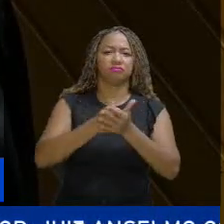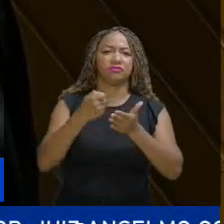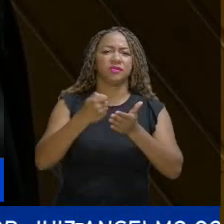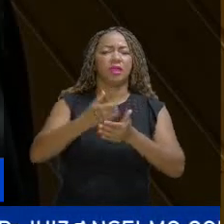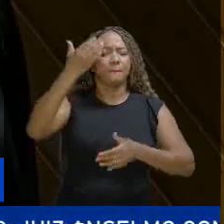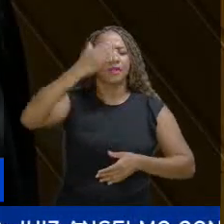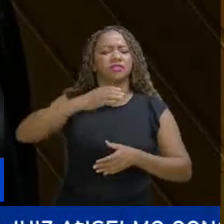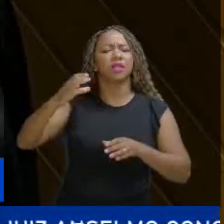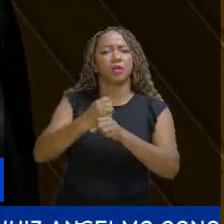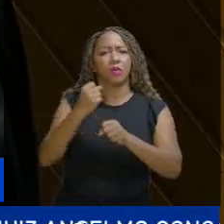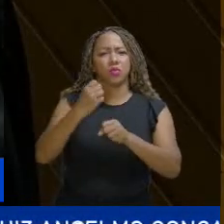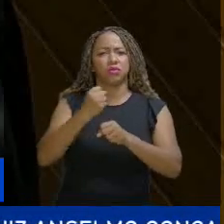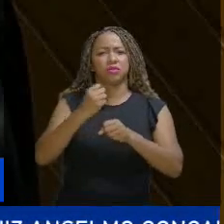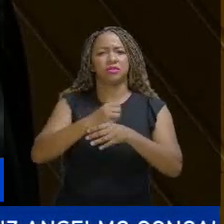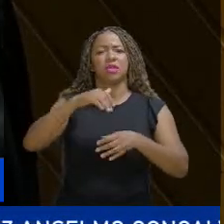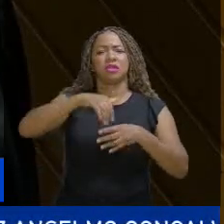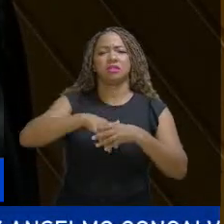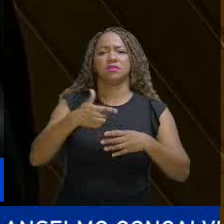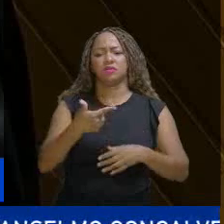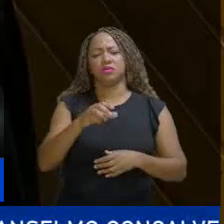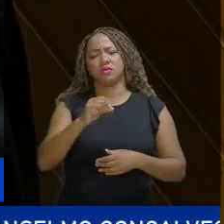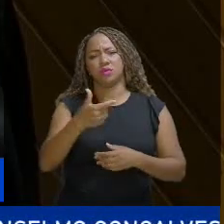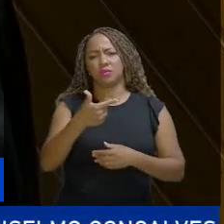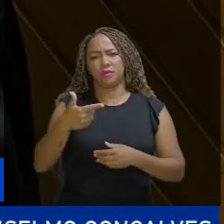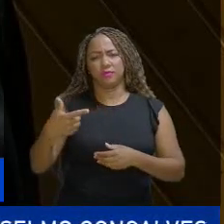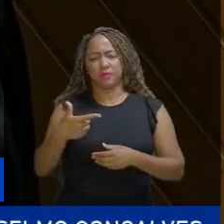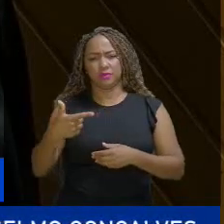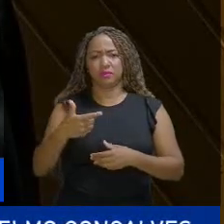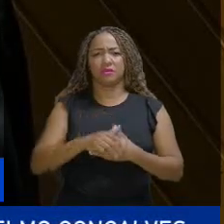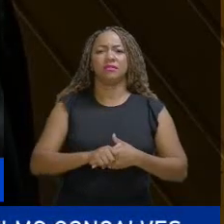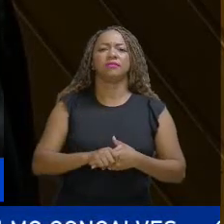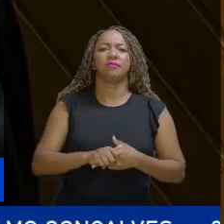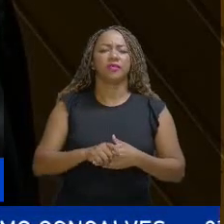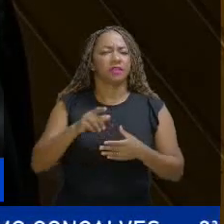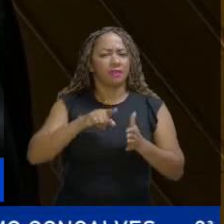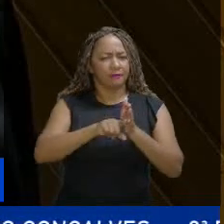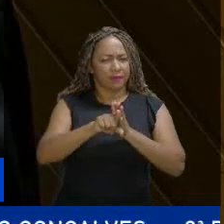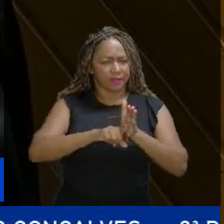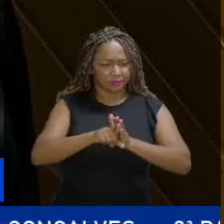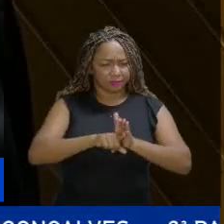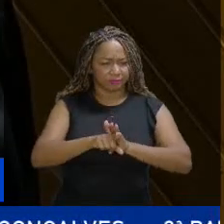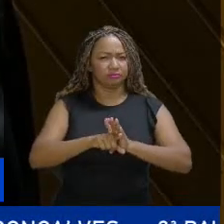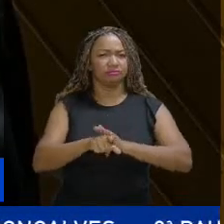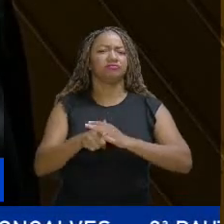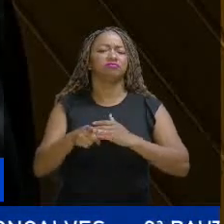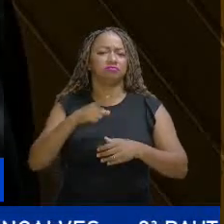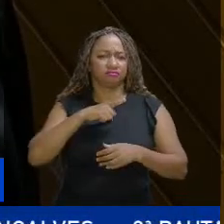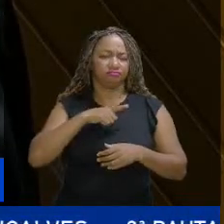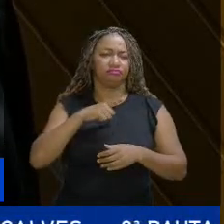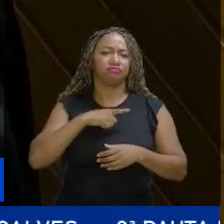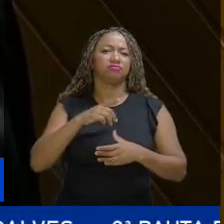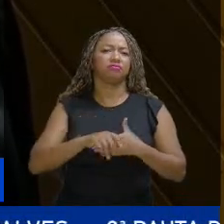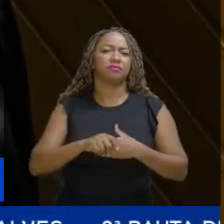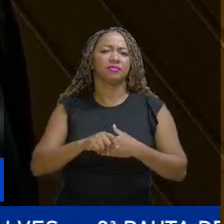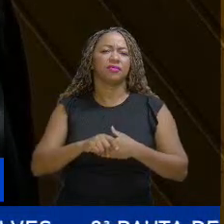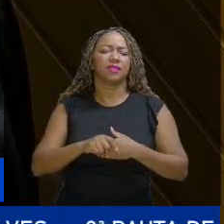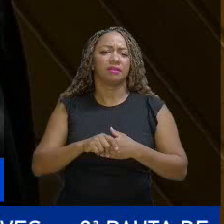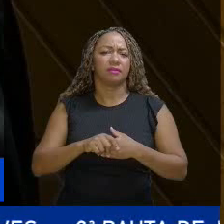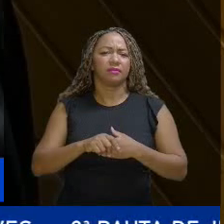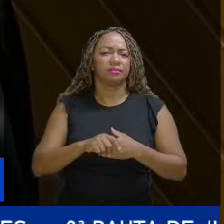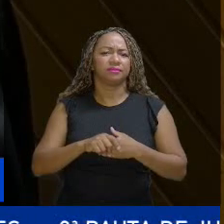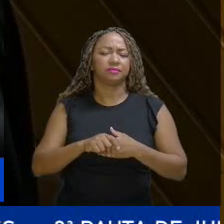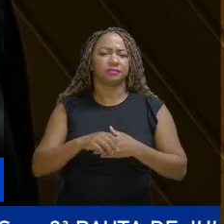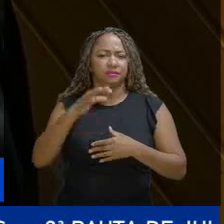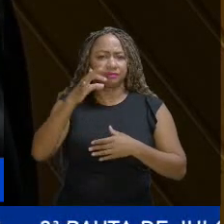de prestar contas relativas às eleições de 2022. Desde logo, verifico que assiste razão ao autor, pois o requerente é